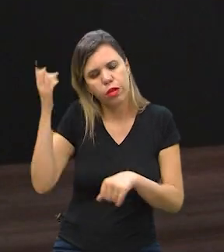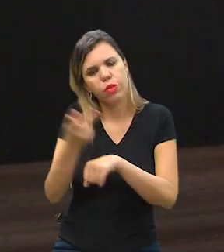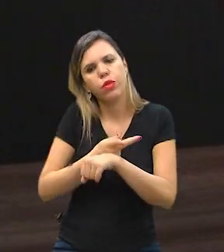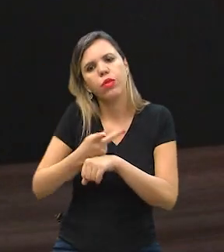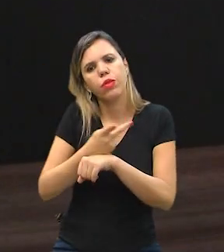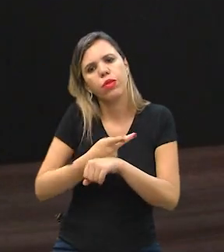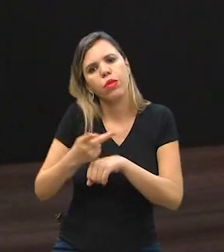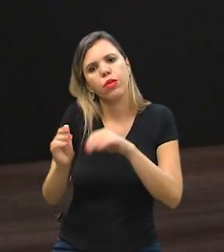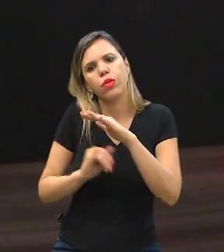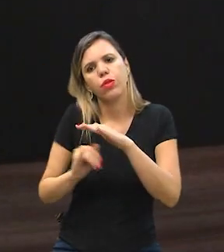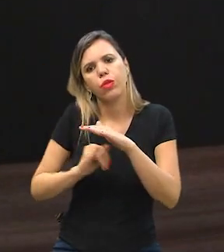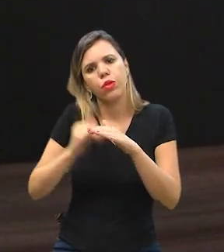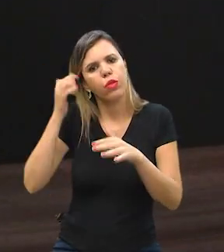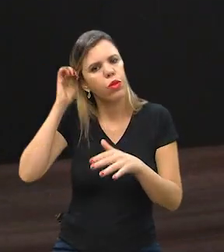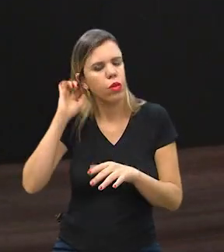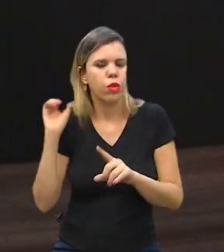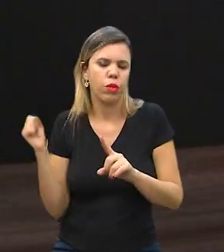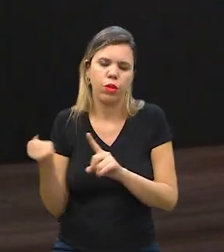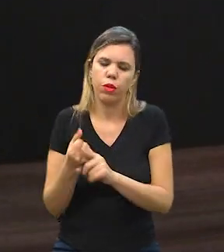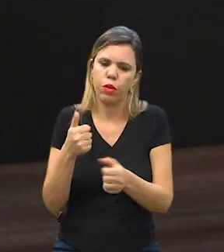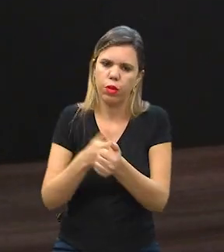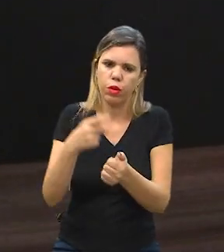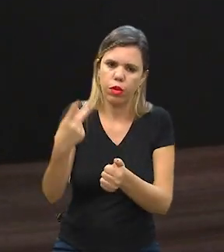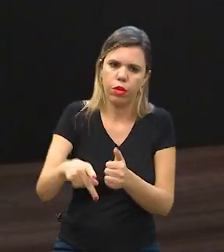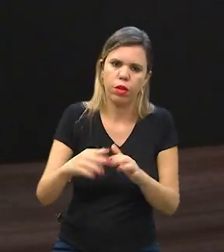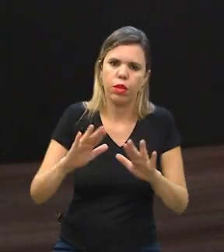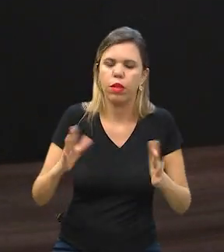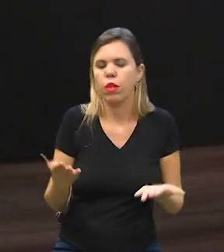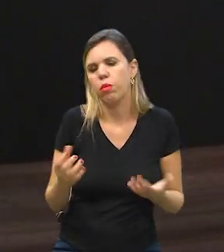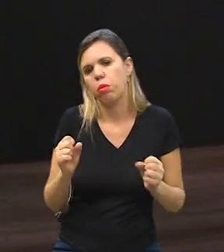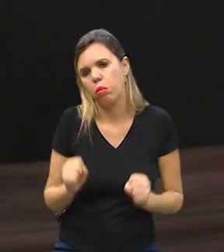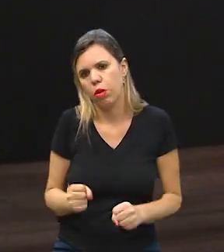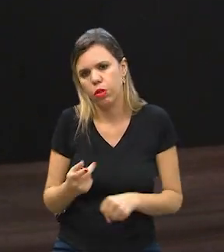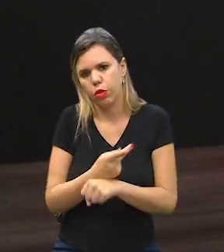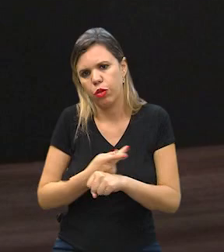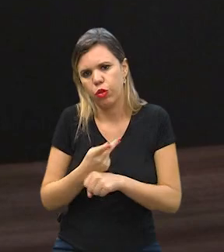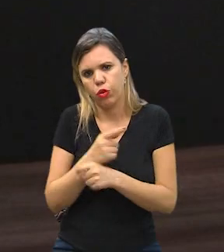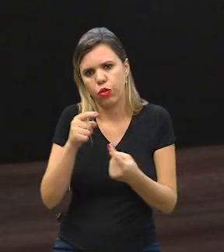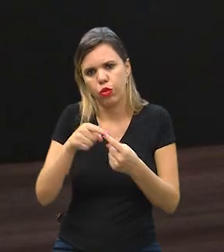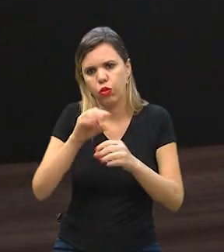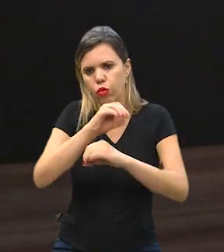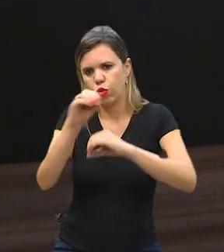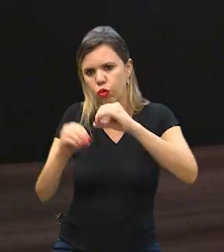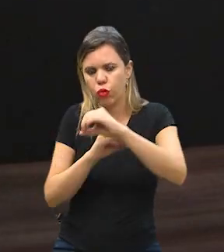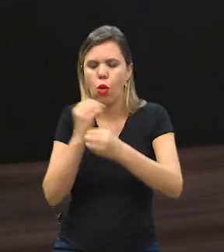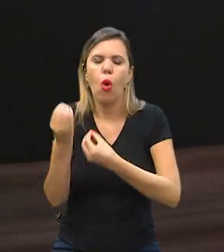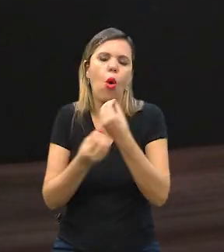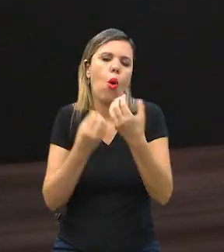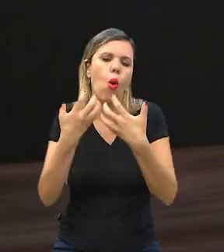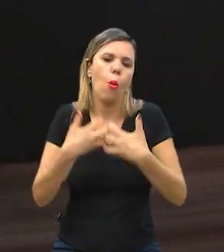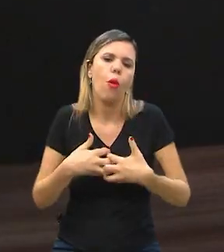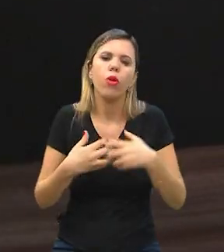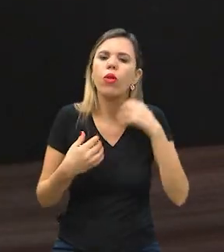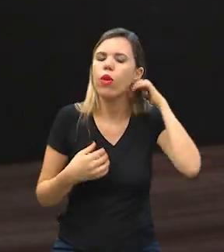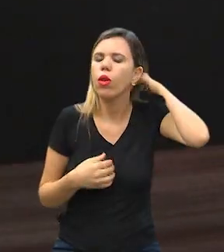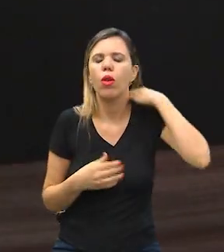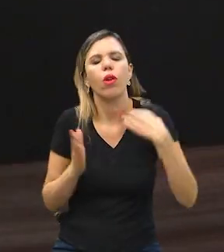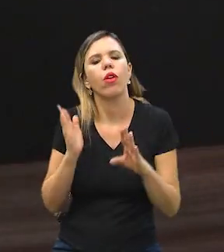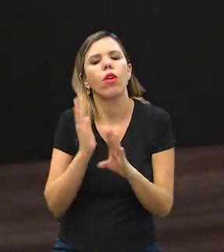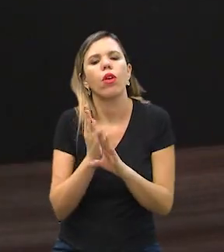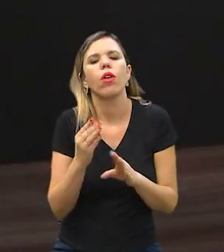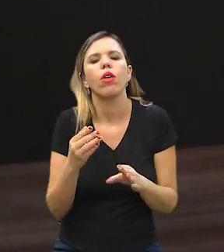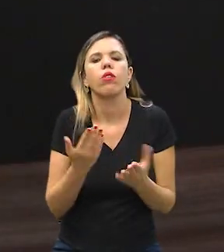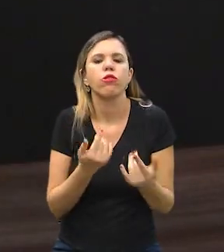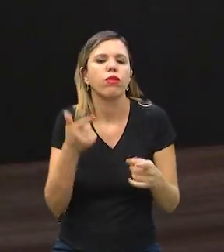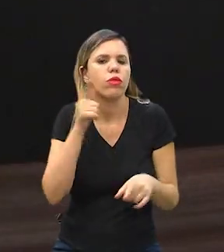algum projeto, ele deve procurar alguma organização social mais perto da sua casa, ele pode procurar diretamente a FEAC. Como